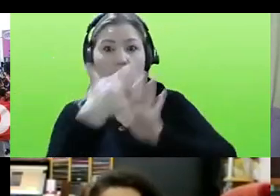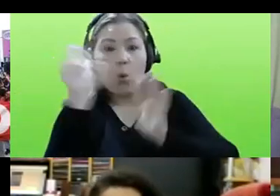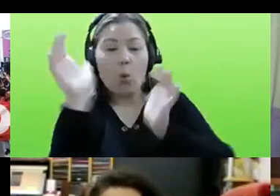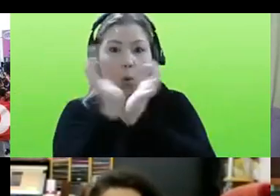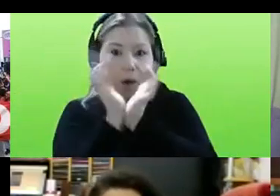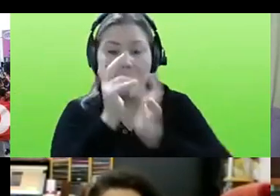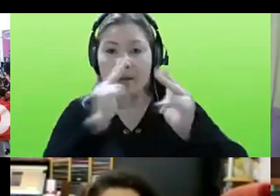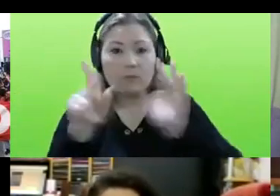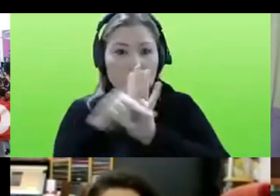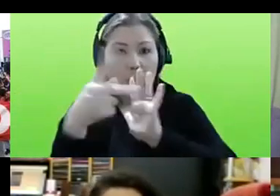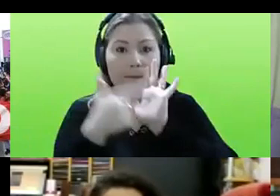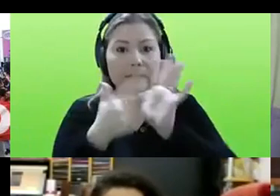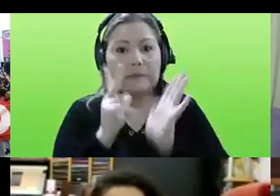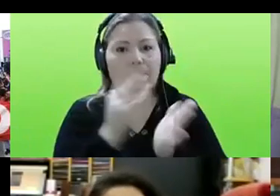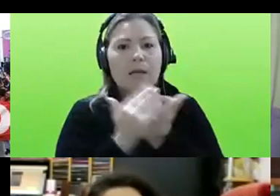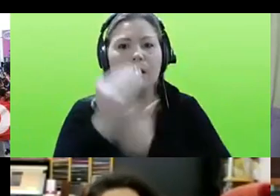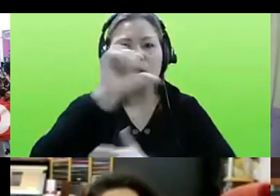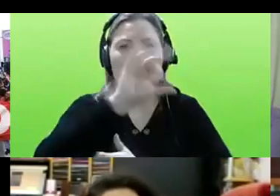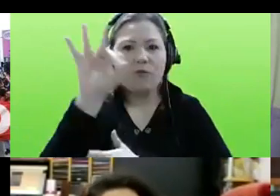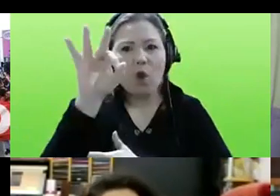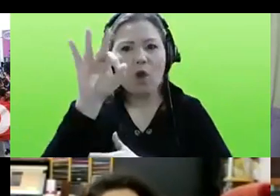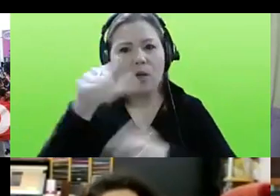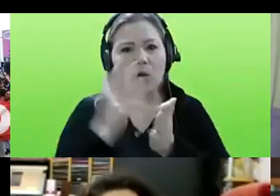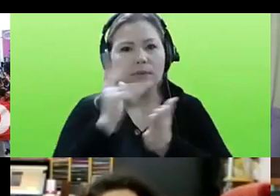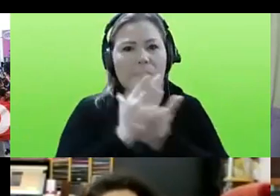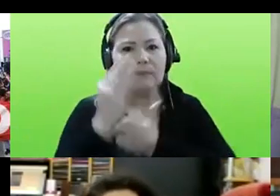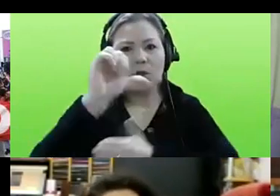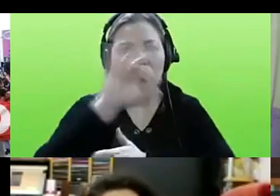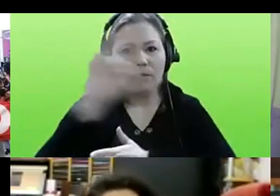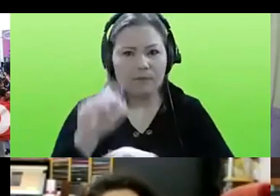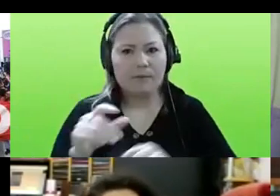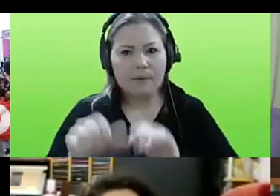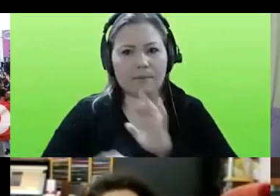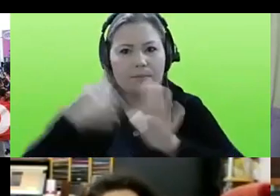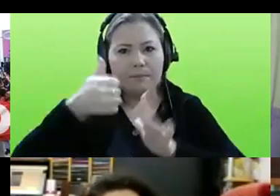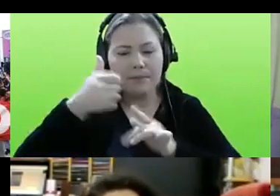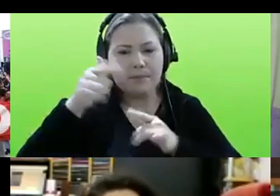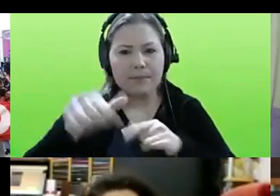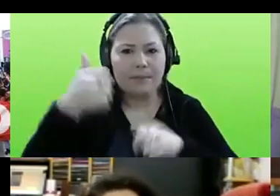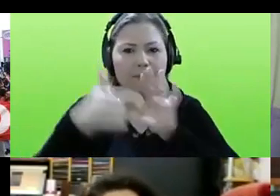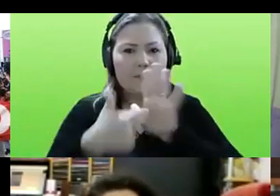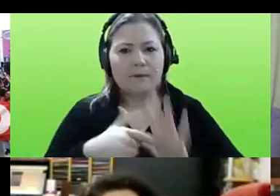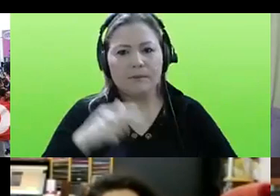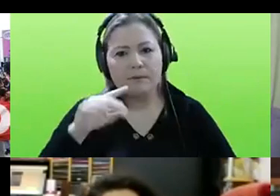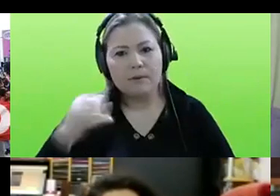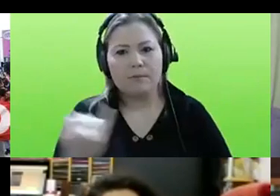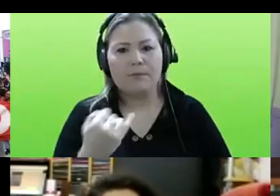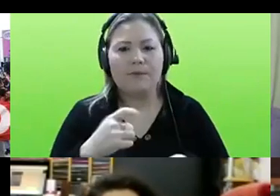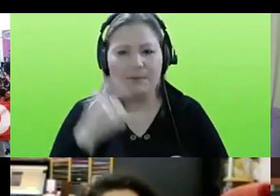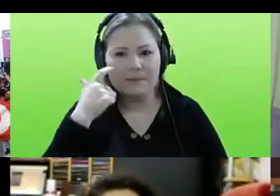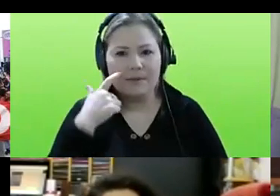dela, iniciando às 9 horas, tem a maximização do aproveitamento da